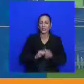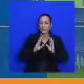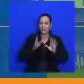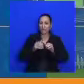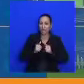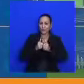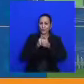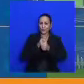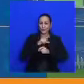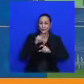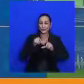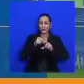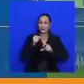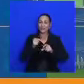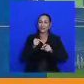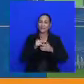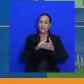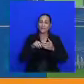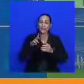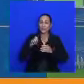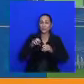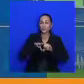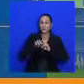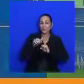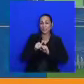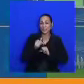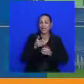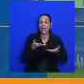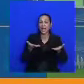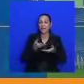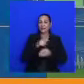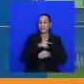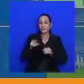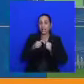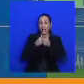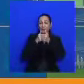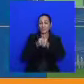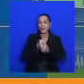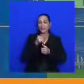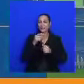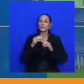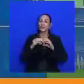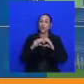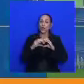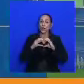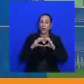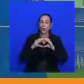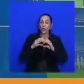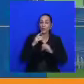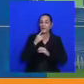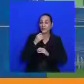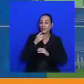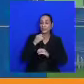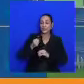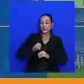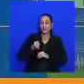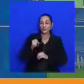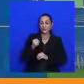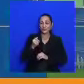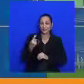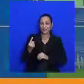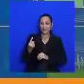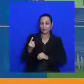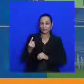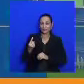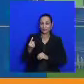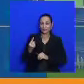Já acompanhamos os sorteios da Mega Sena, da Quina do Super 7. Agora você conferindo Lotomania. Bola vermelha, número 81. Vermelha,